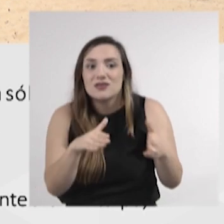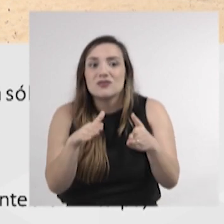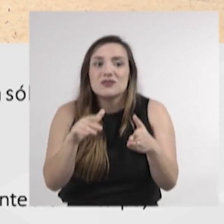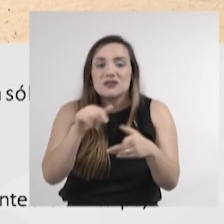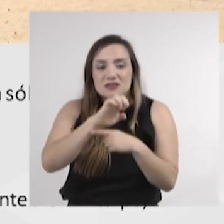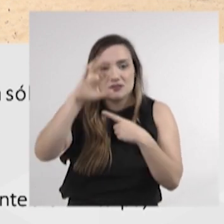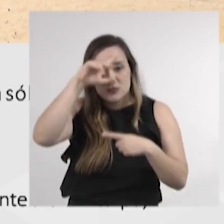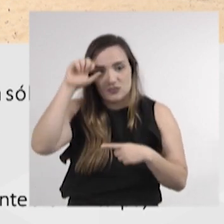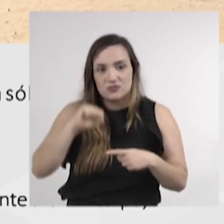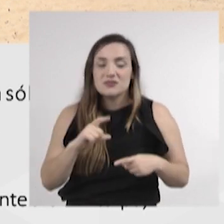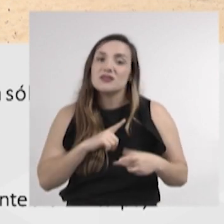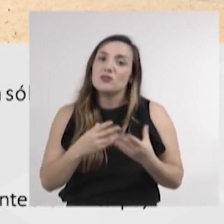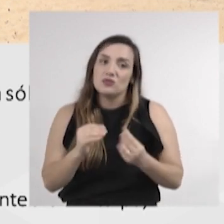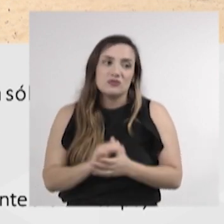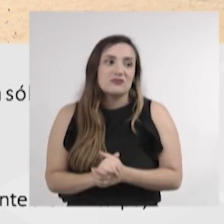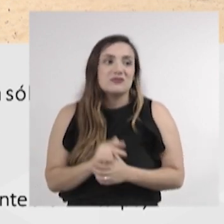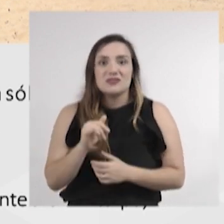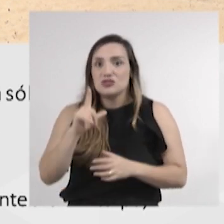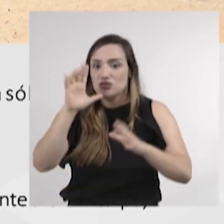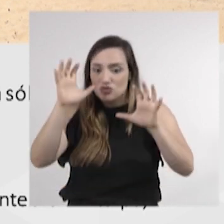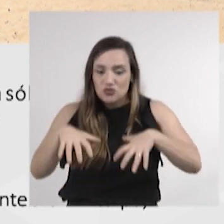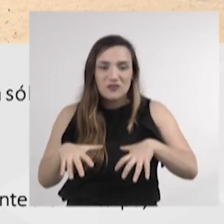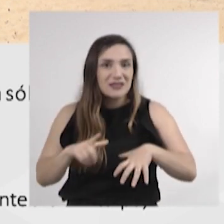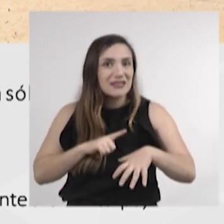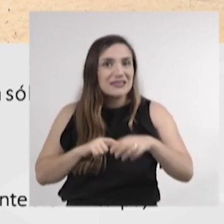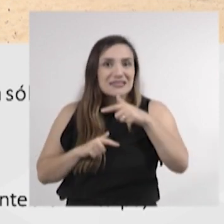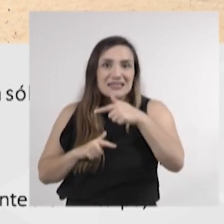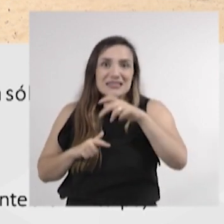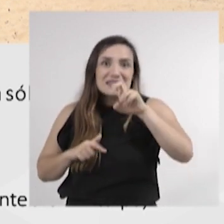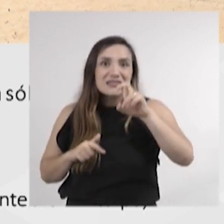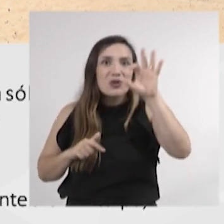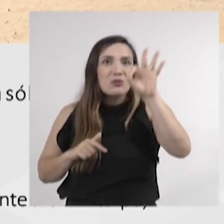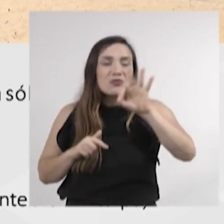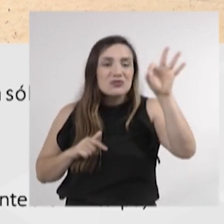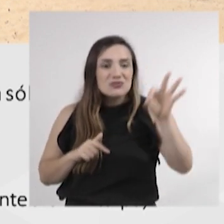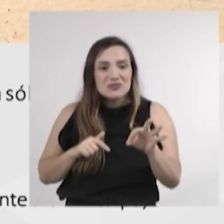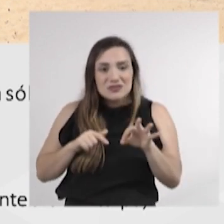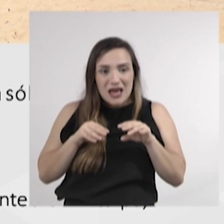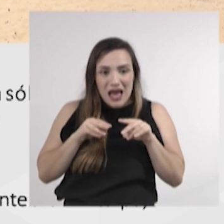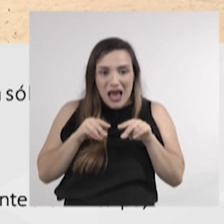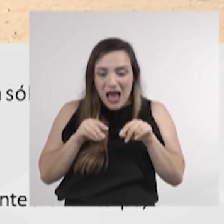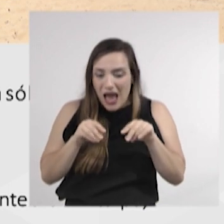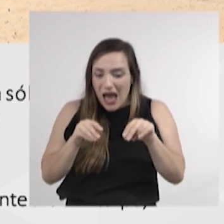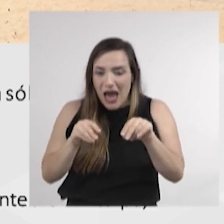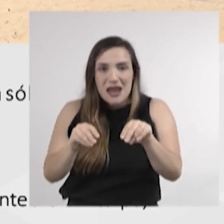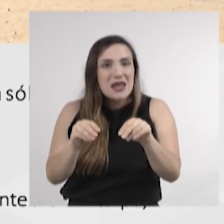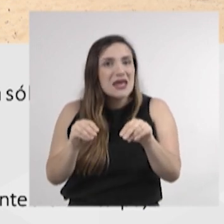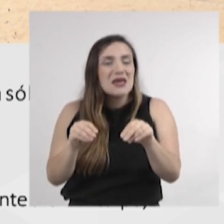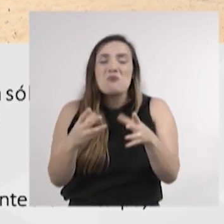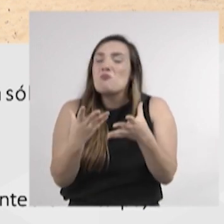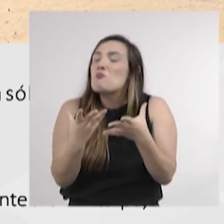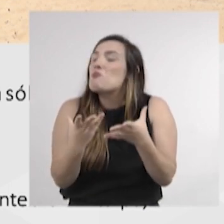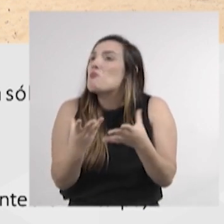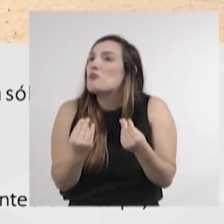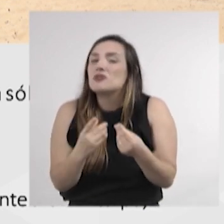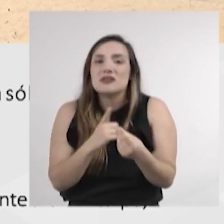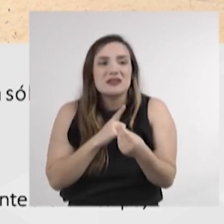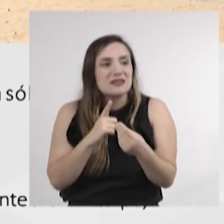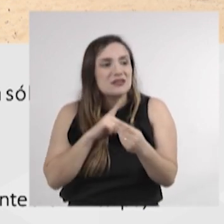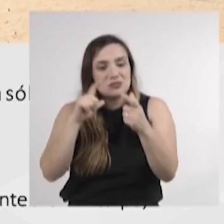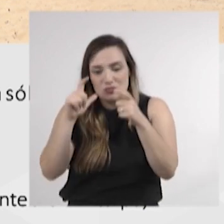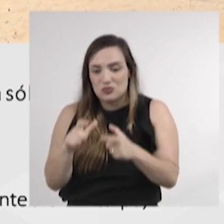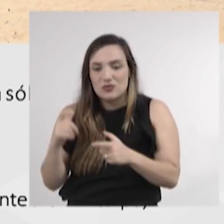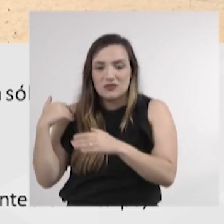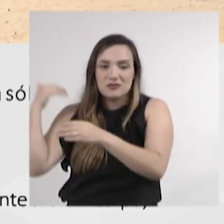muita coisa. Na cheia, a descarga do leito atinge 75%. Então é areia, pura areia, que está chegando no nosso